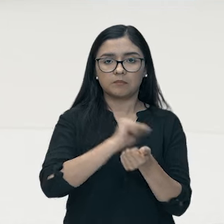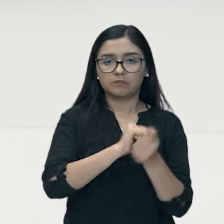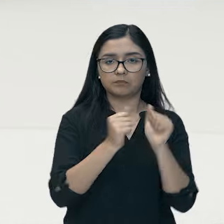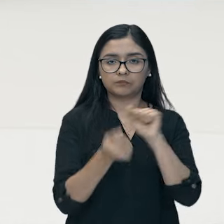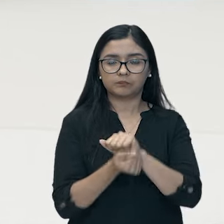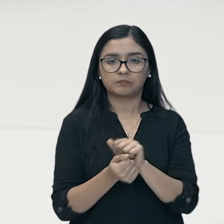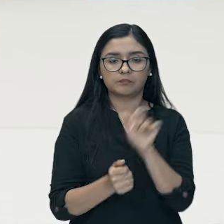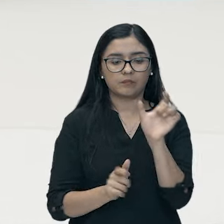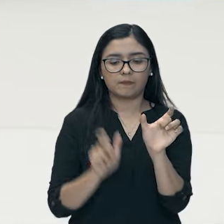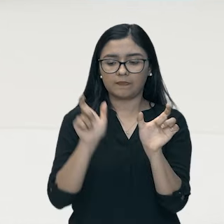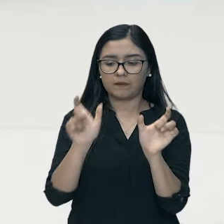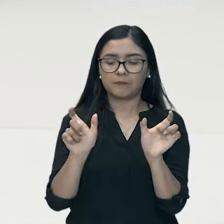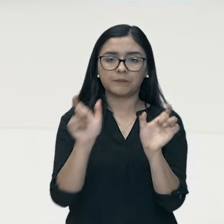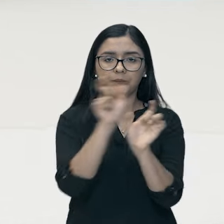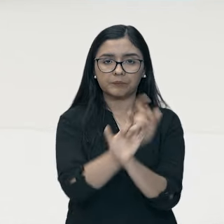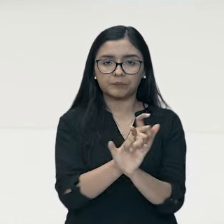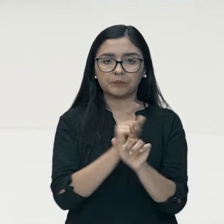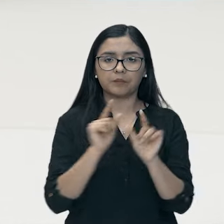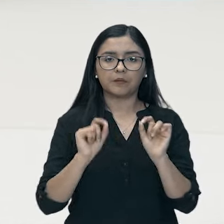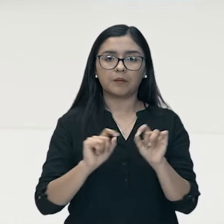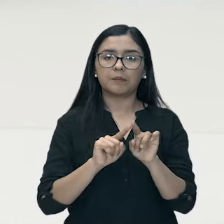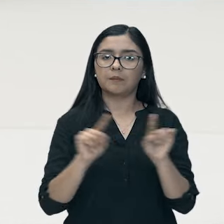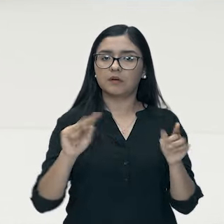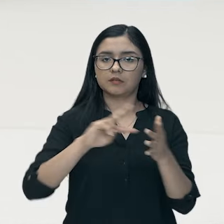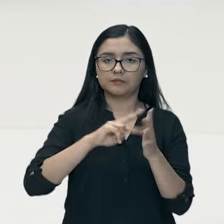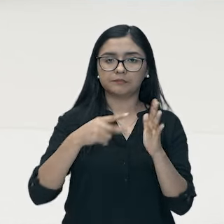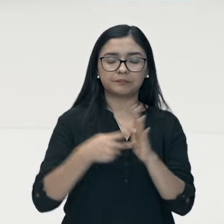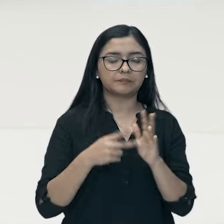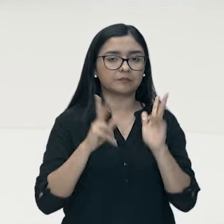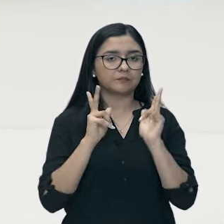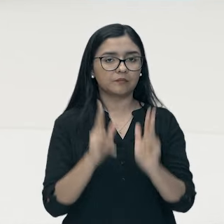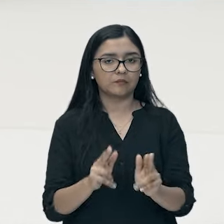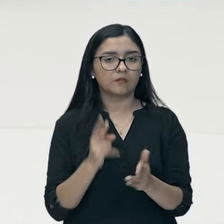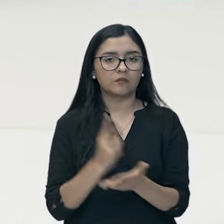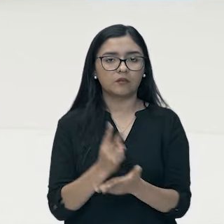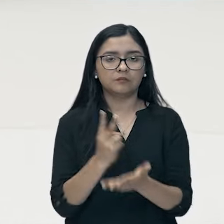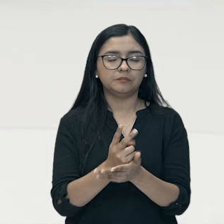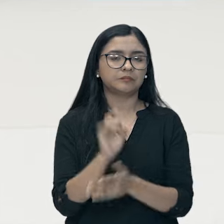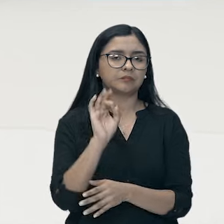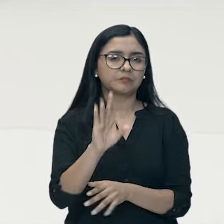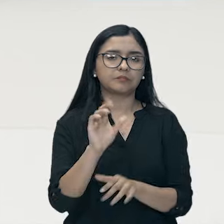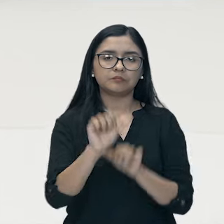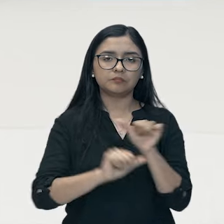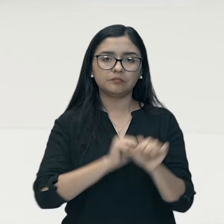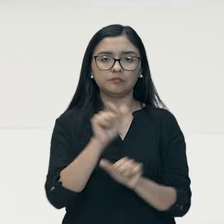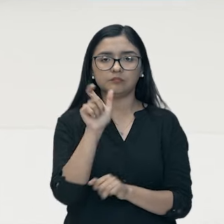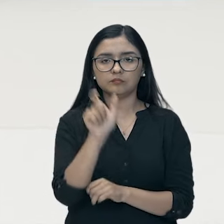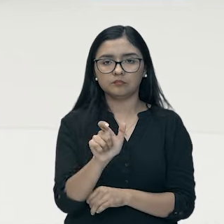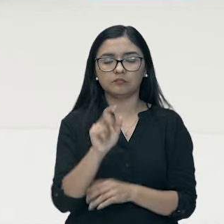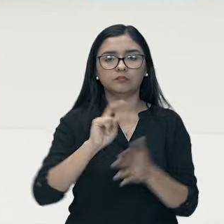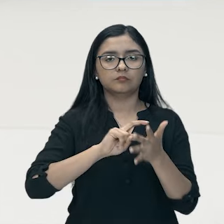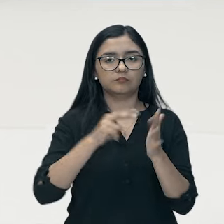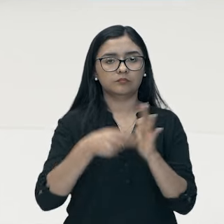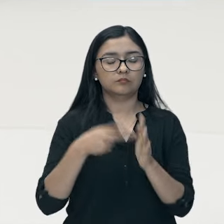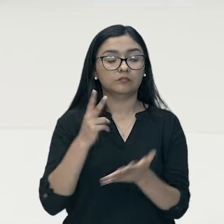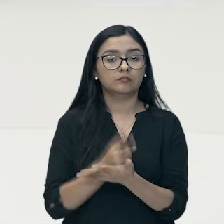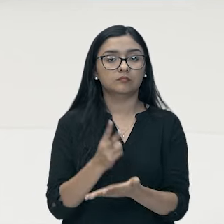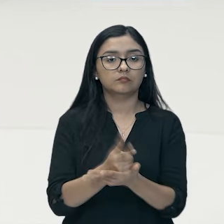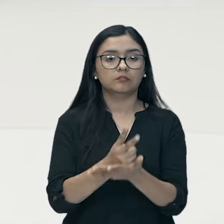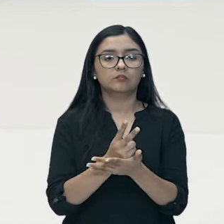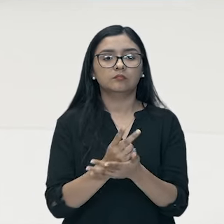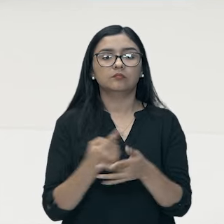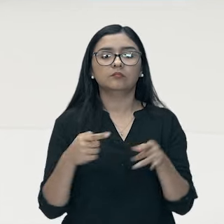palavras mas o sentido é o quê o mesmo então eu só modifico as palavras mas o sentido permanece isso inclusive